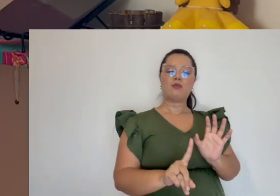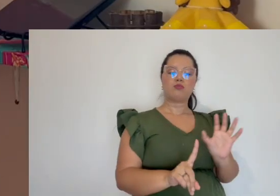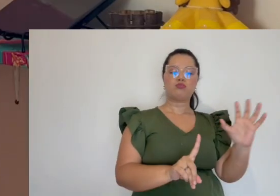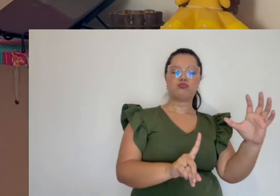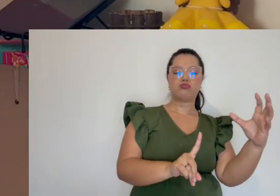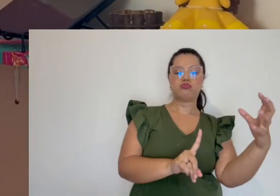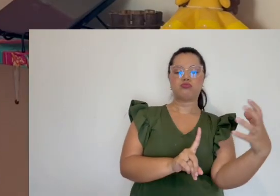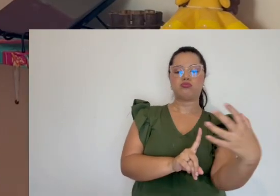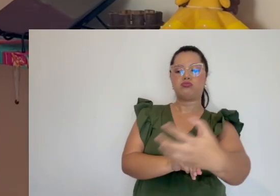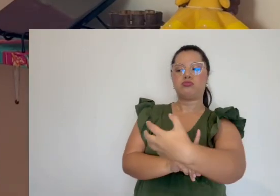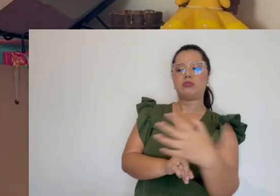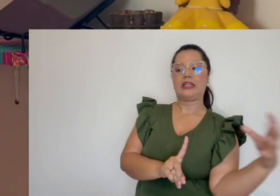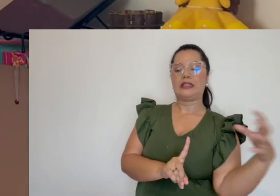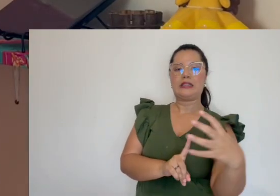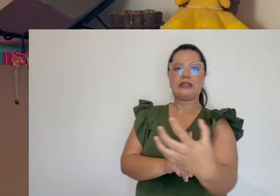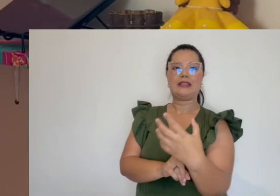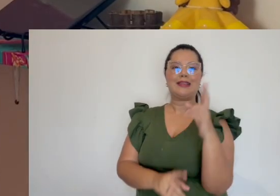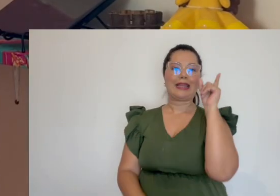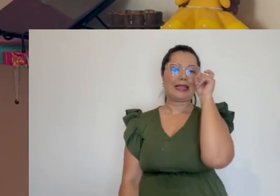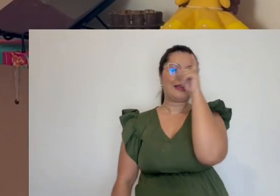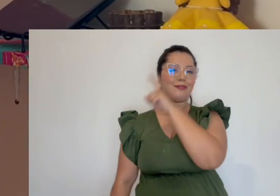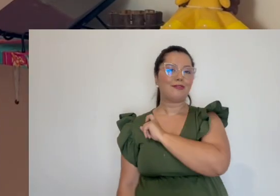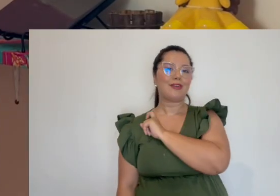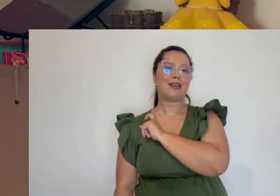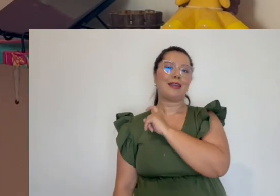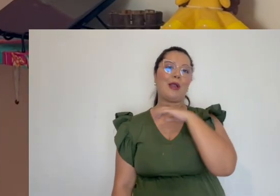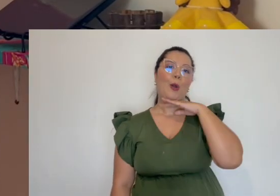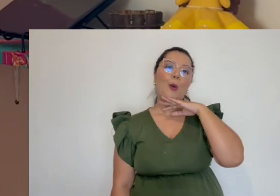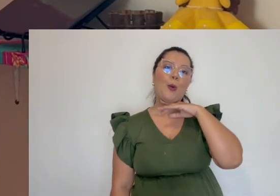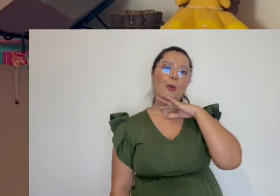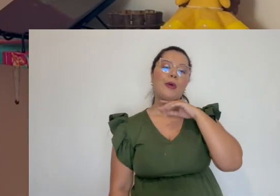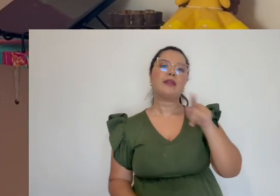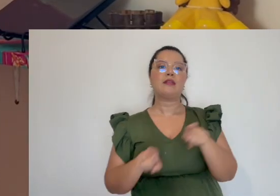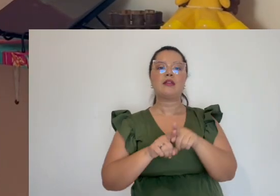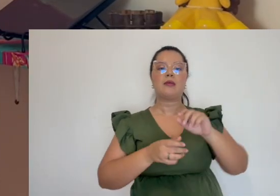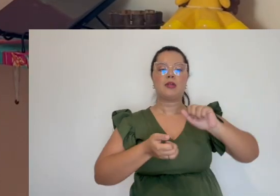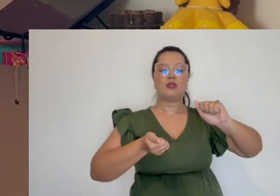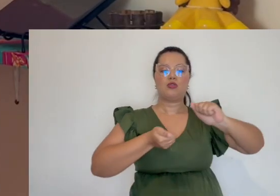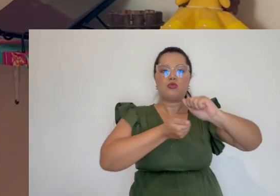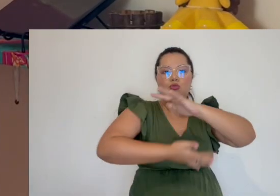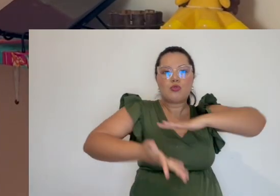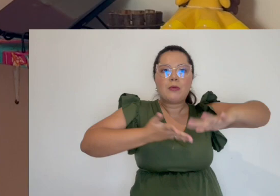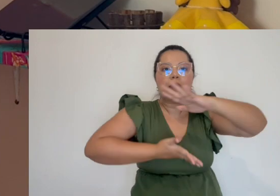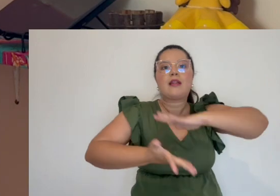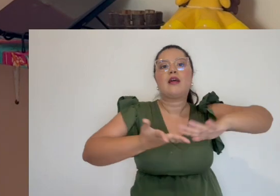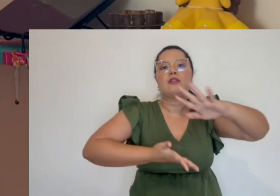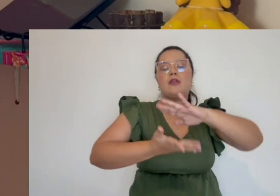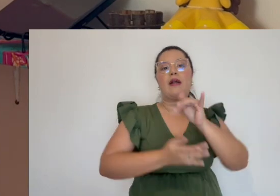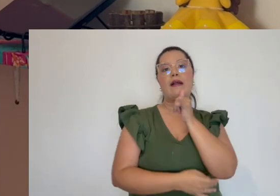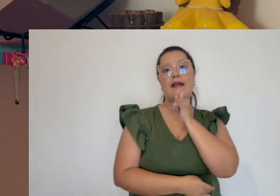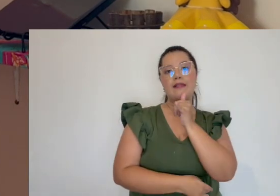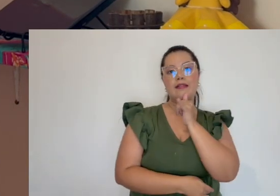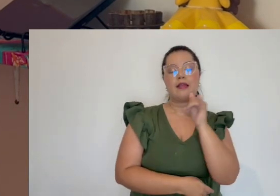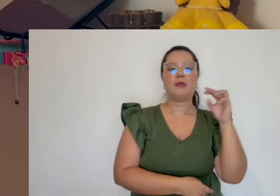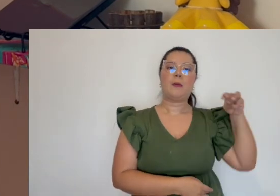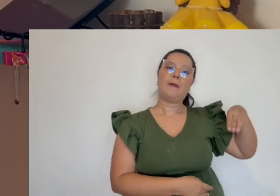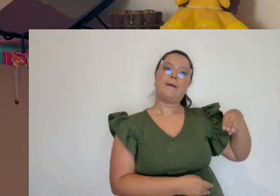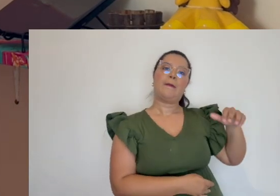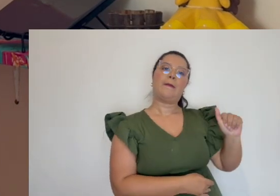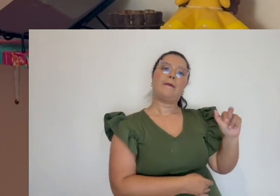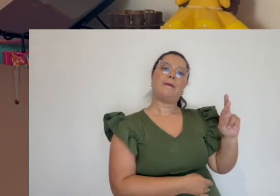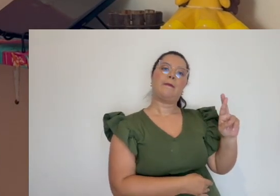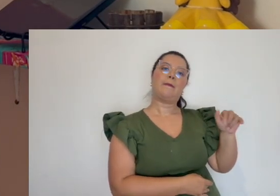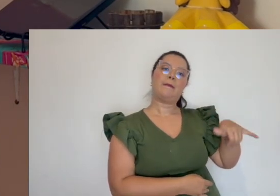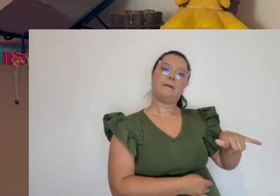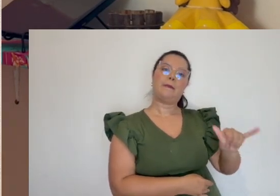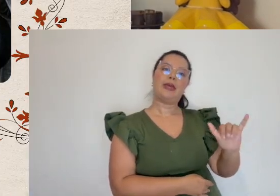trama, mas ele é envolto de circunstâncias difíceis, circunstâncias ruins e até sobrenaturais. Um exemplo